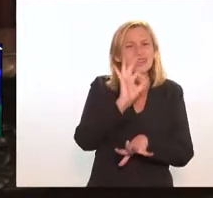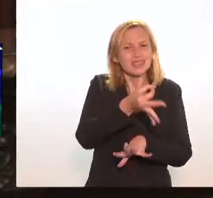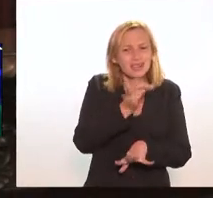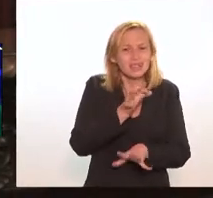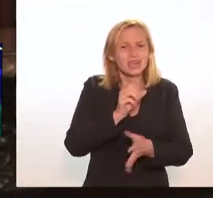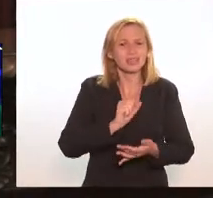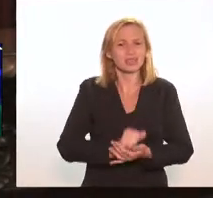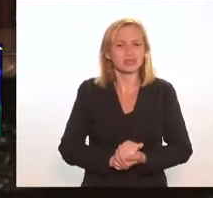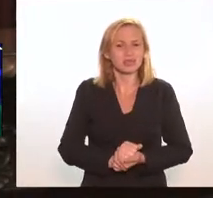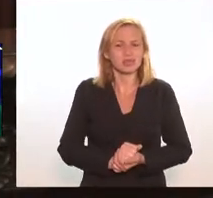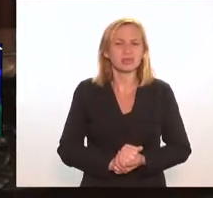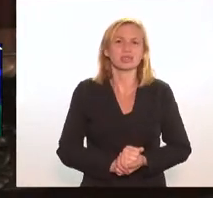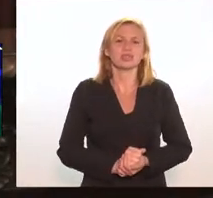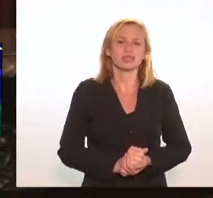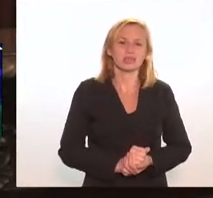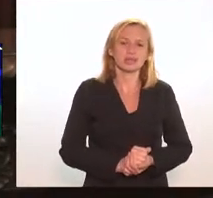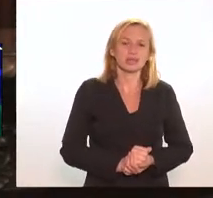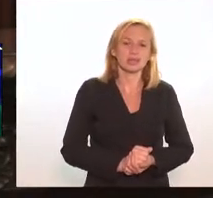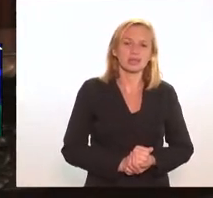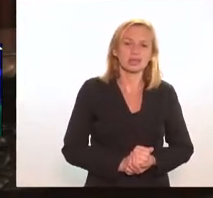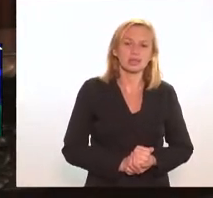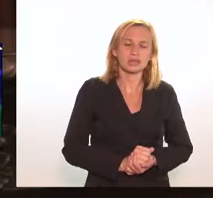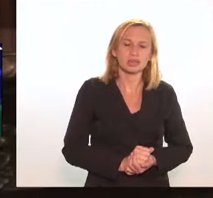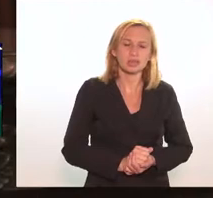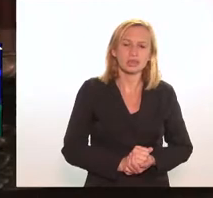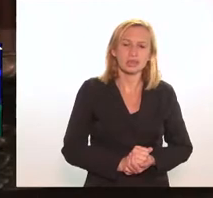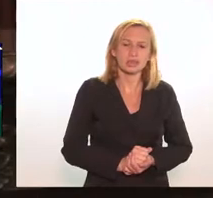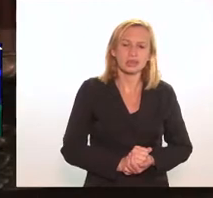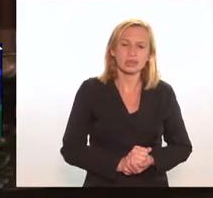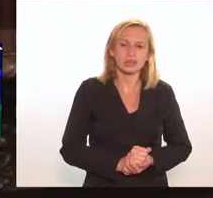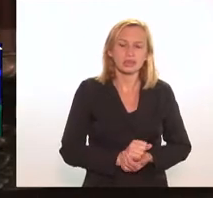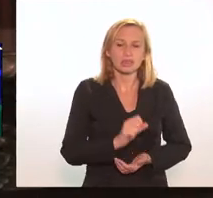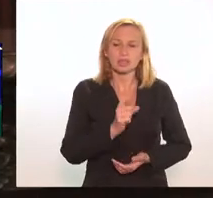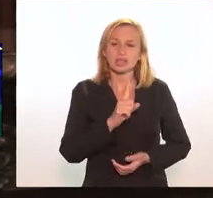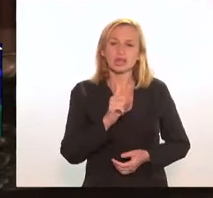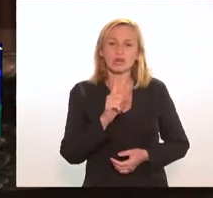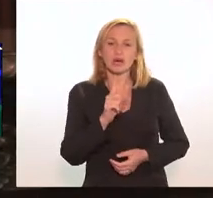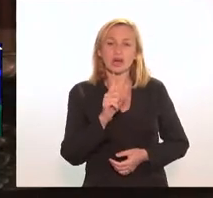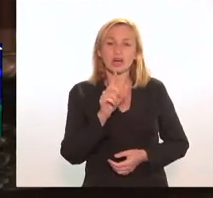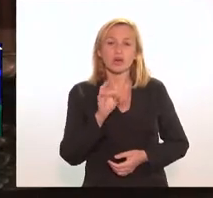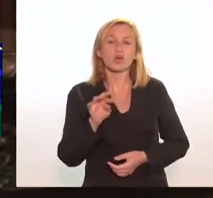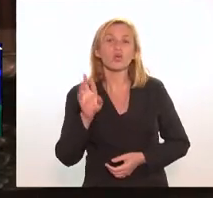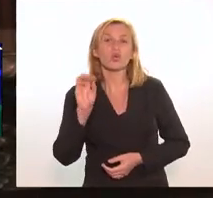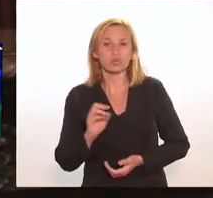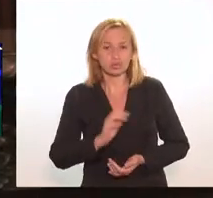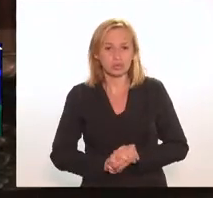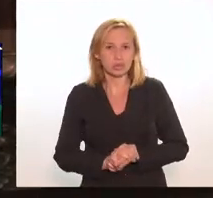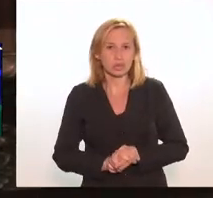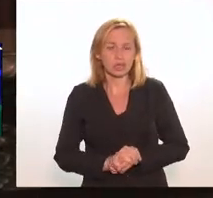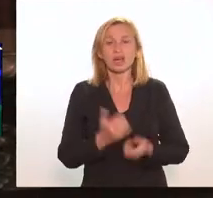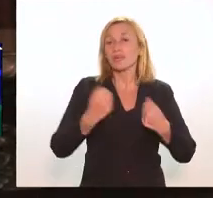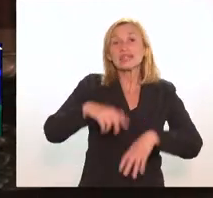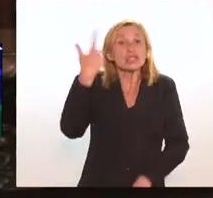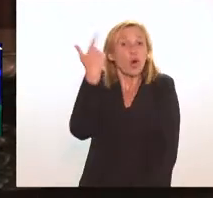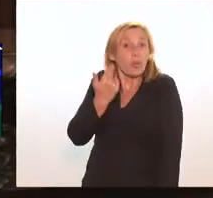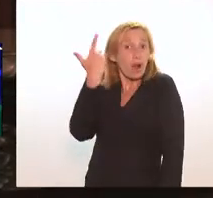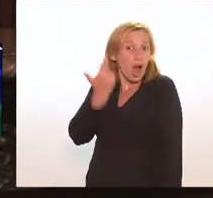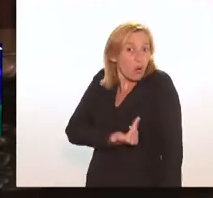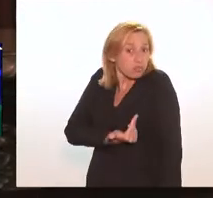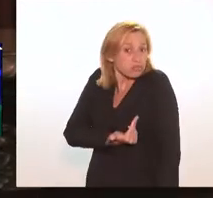evidentemente que ela abarca o que não é culto, contanto que seja natural.